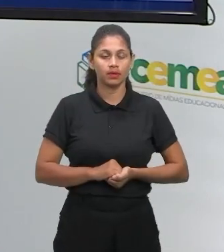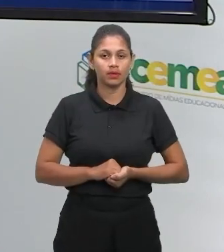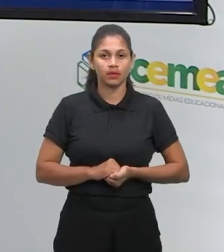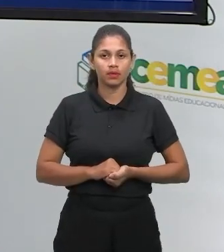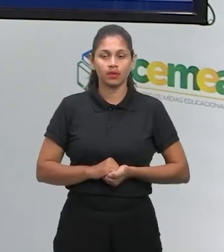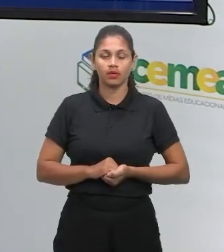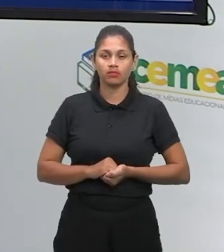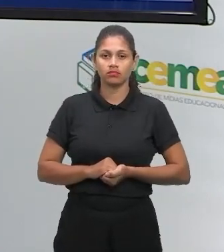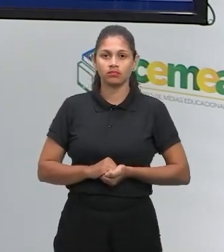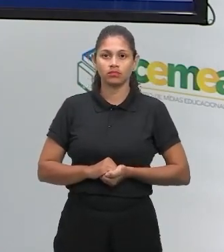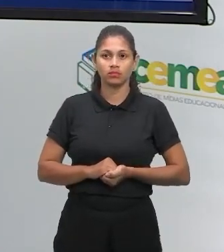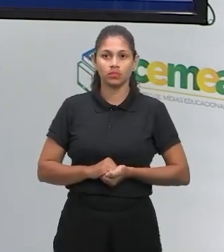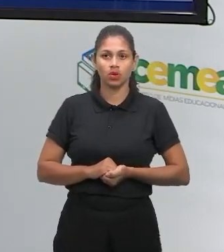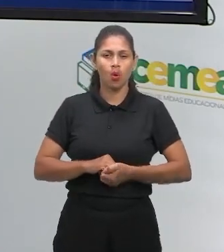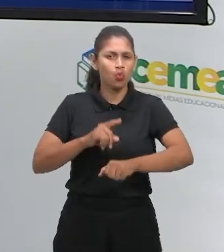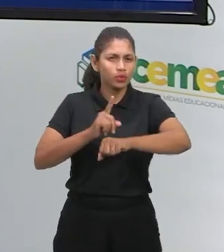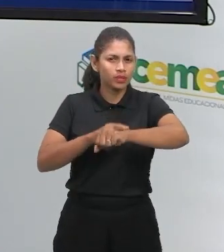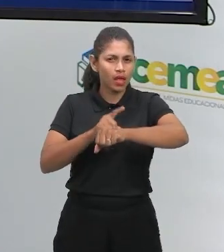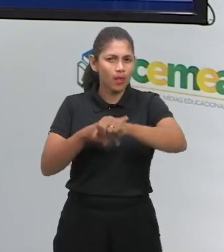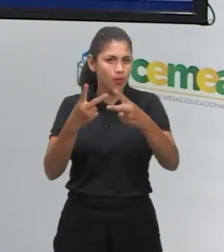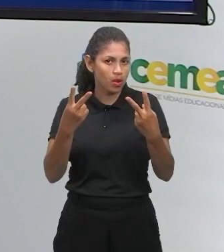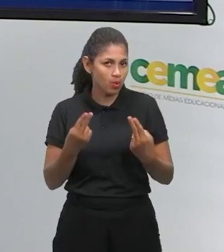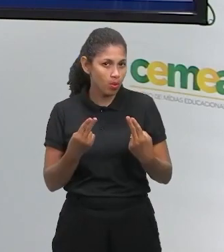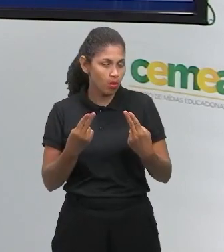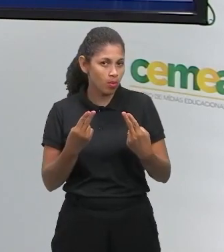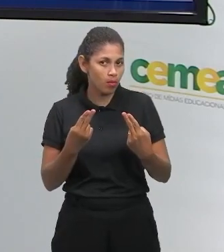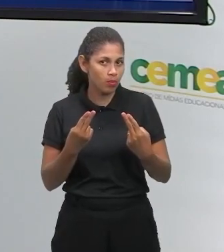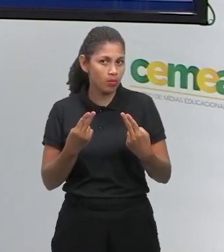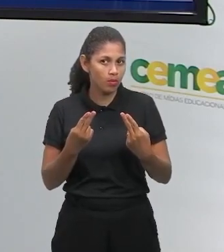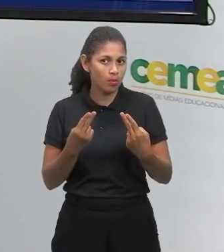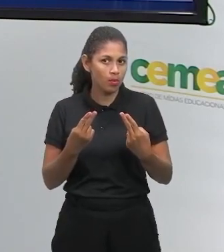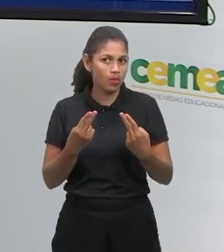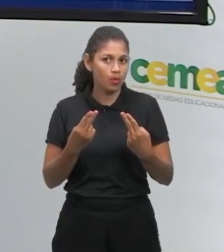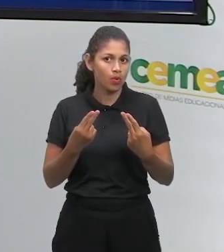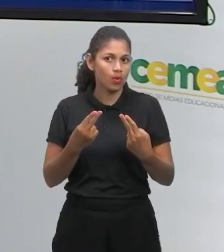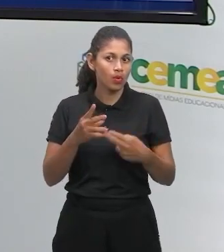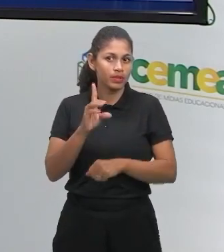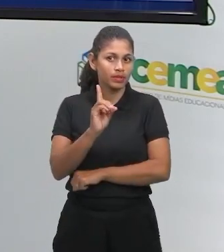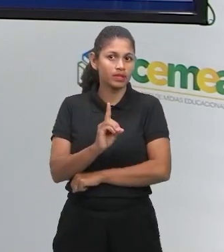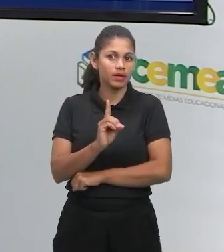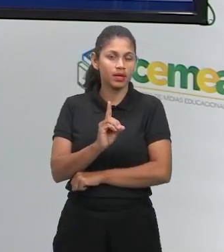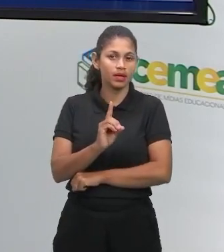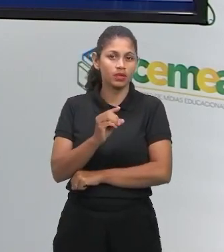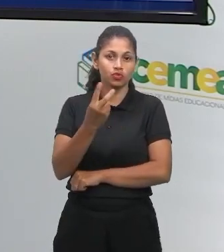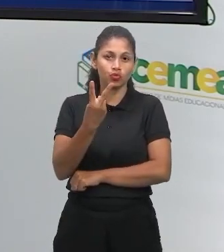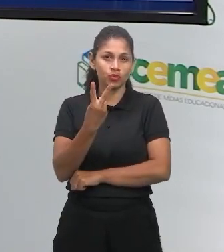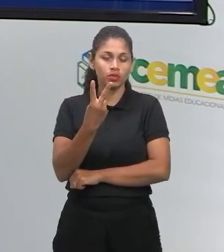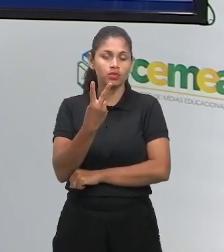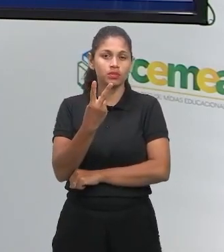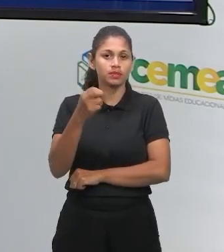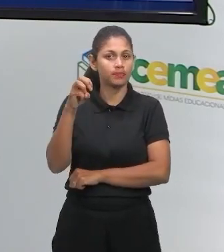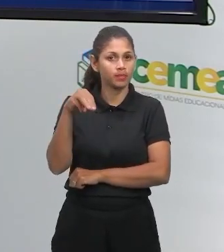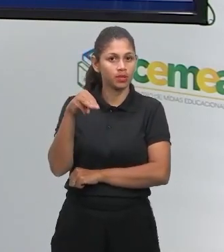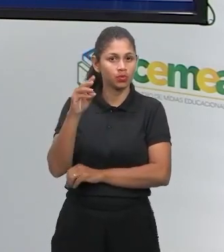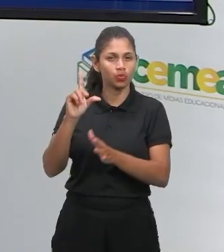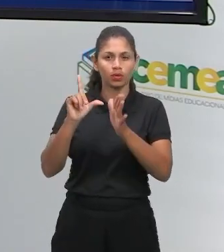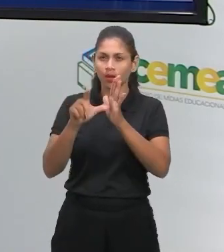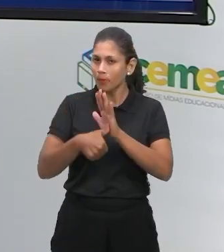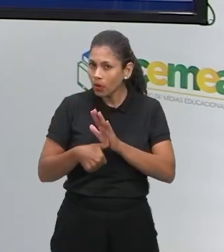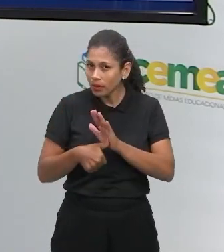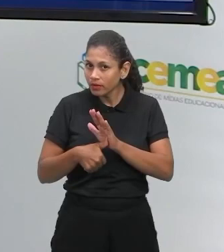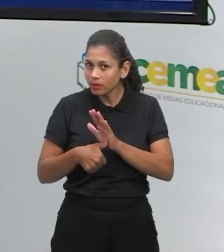tempo? Não, já vimos que não. Letra D, vai chegar 2 minutos depois? Também não. E na letra E, 3